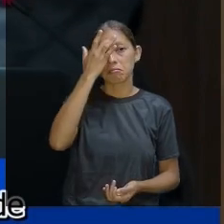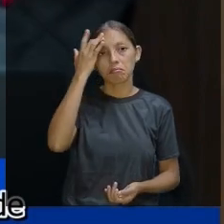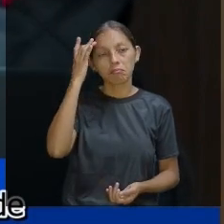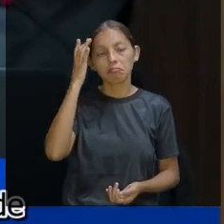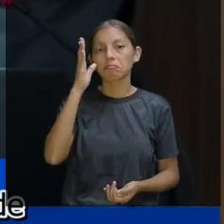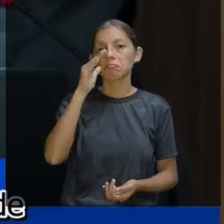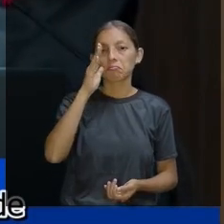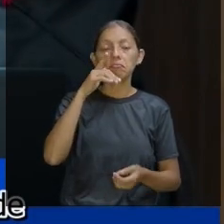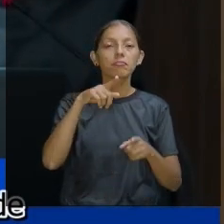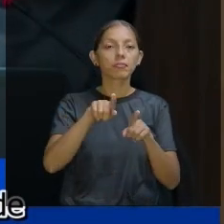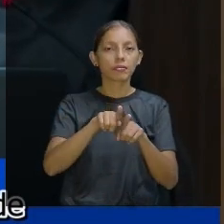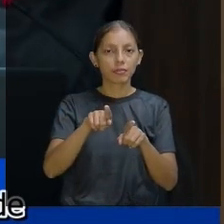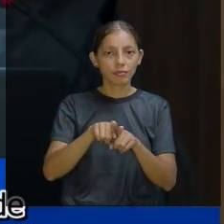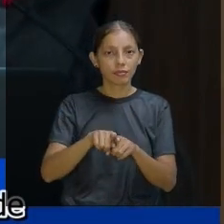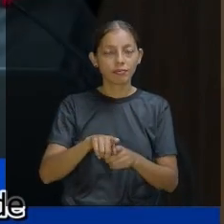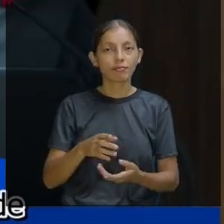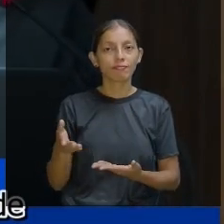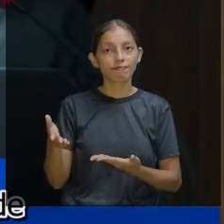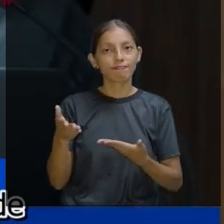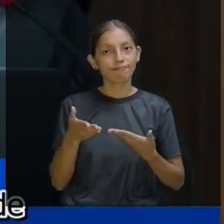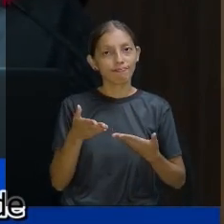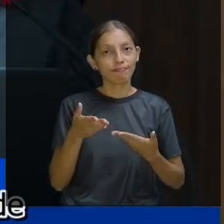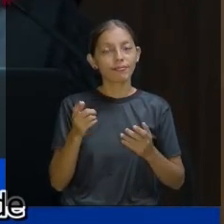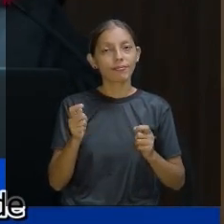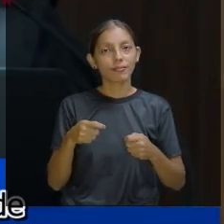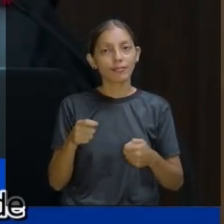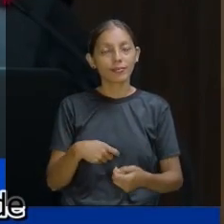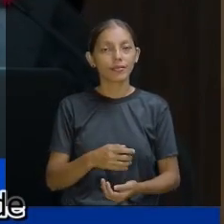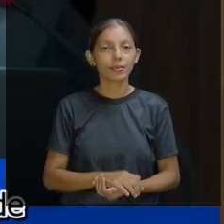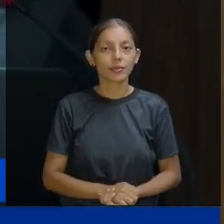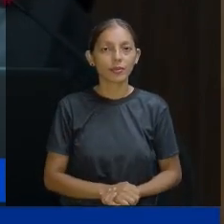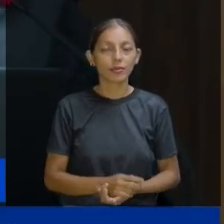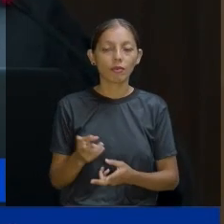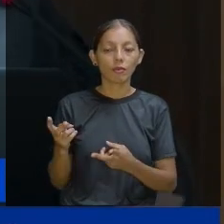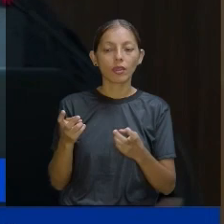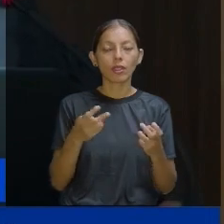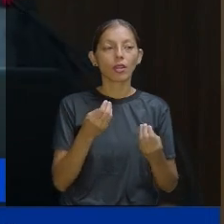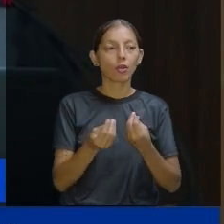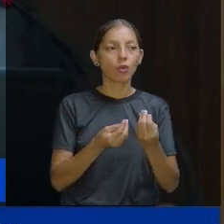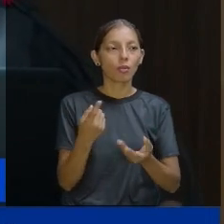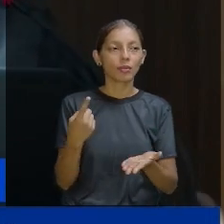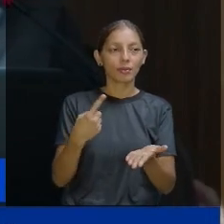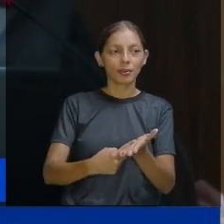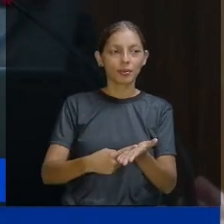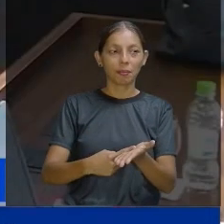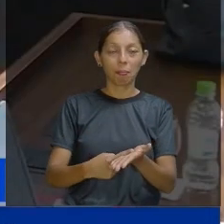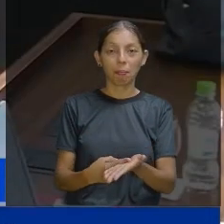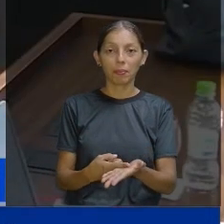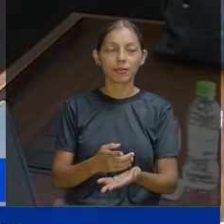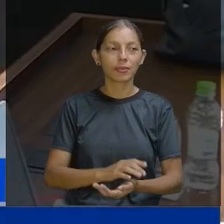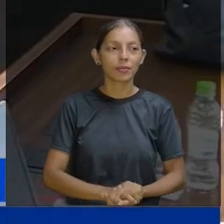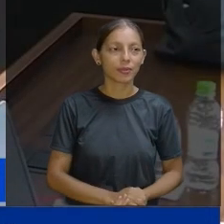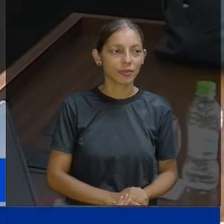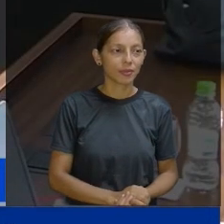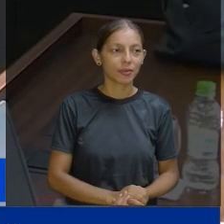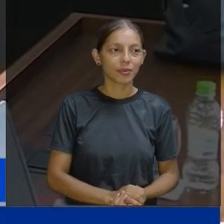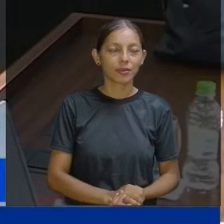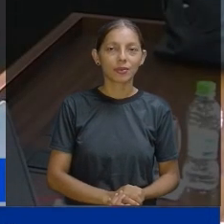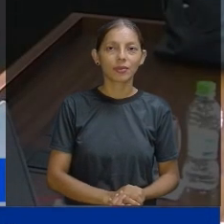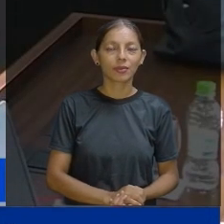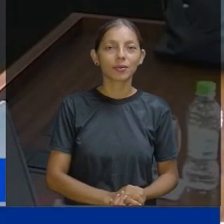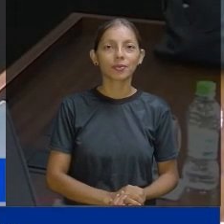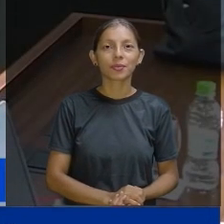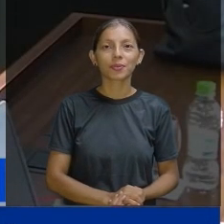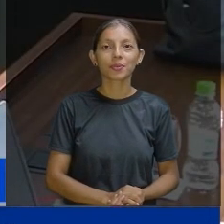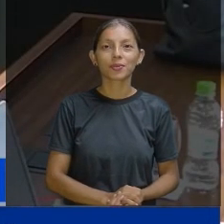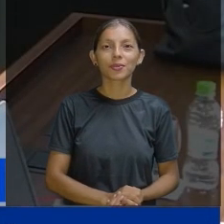pacto de como nós vamos averiguar essa heteroidentificação. Eu quero dizer aos pares que quando o TSE estava elaborando